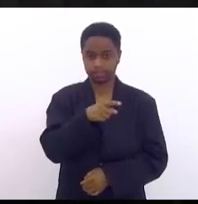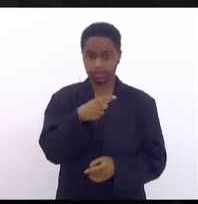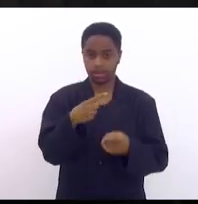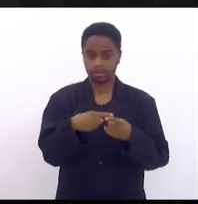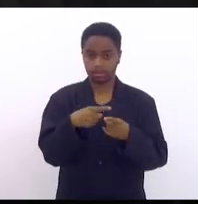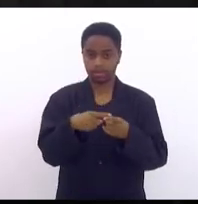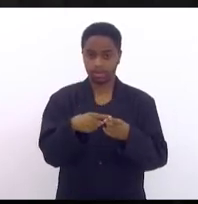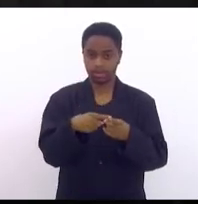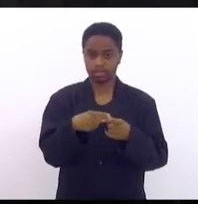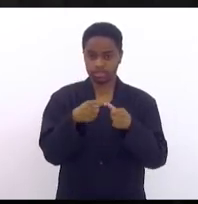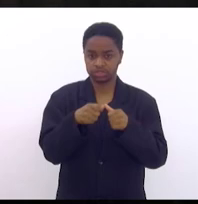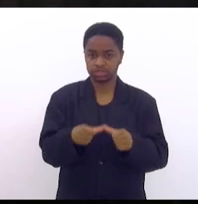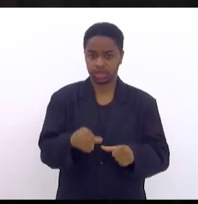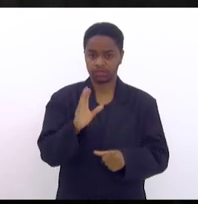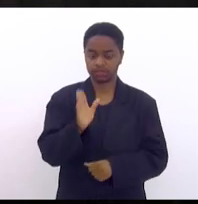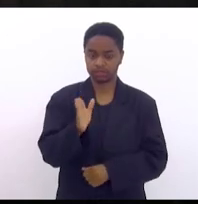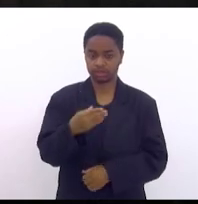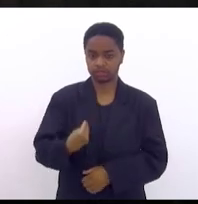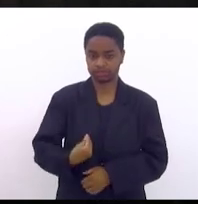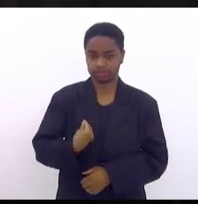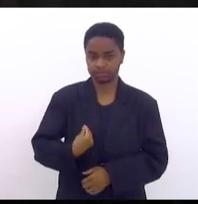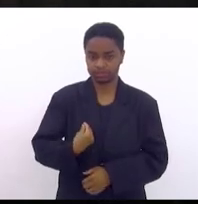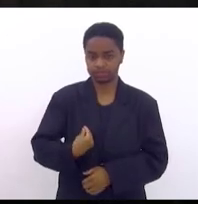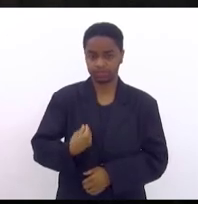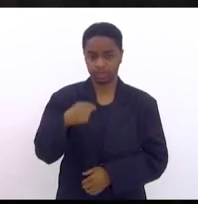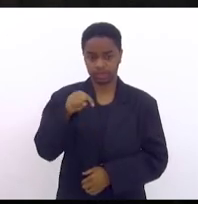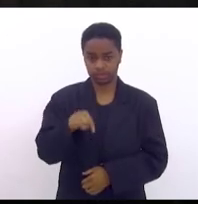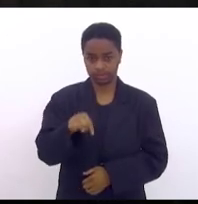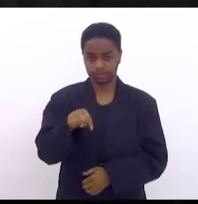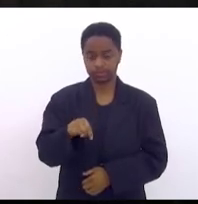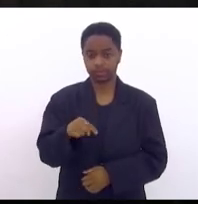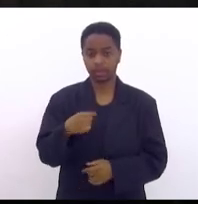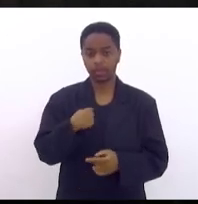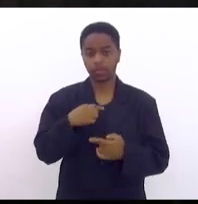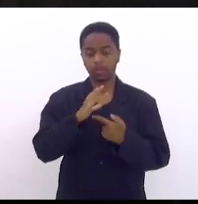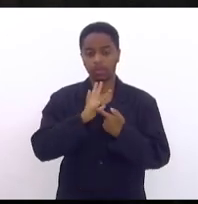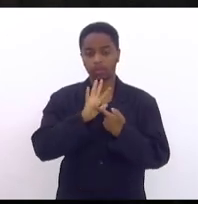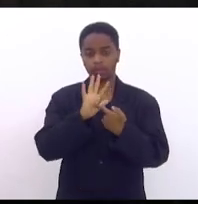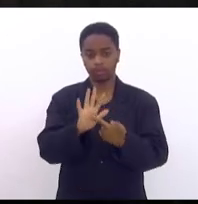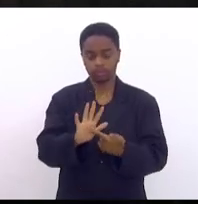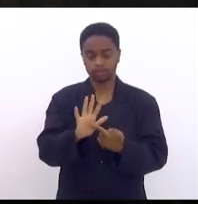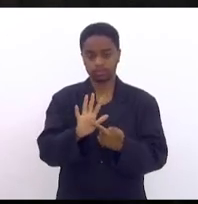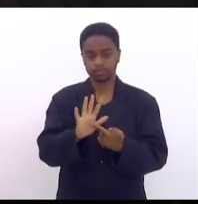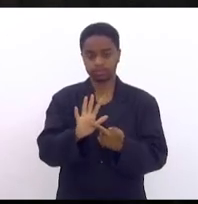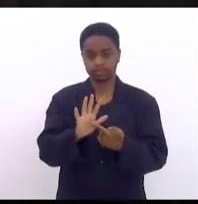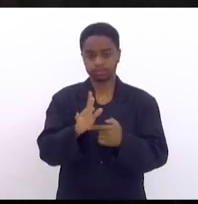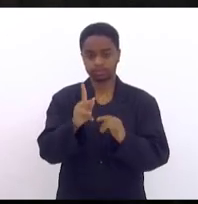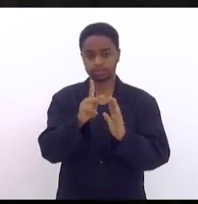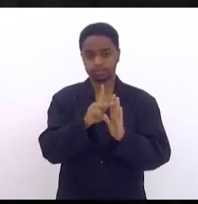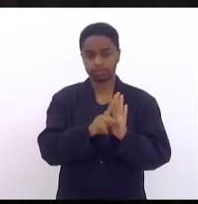aqui no parlamento quando eu apresentei o